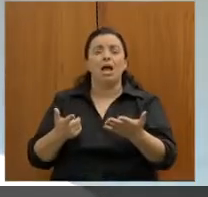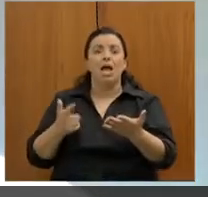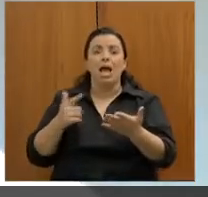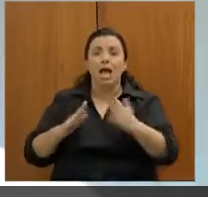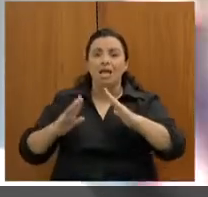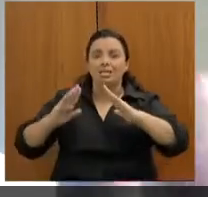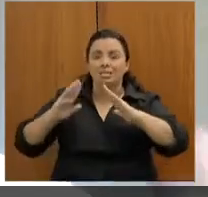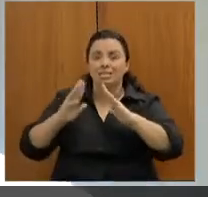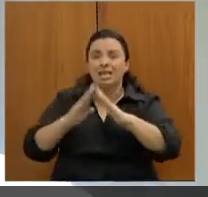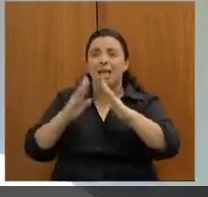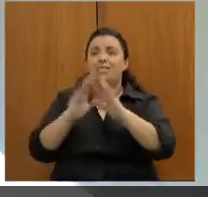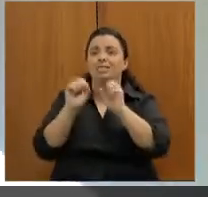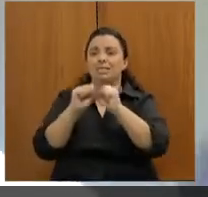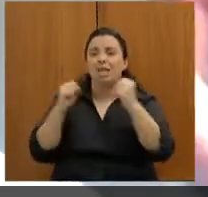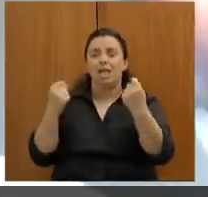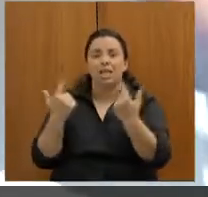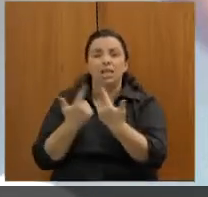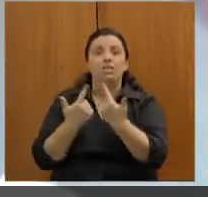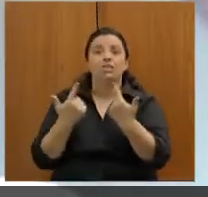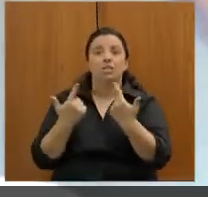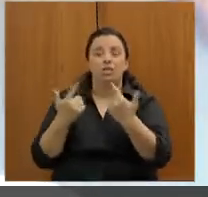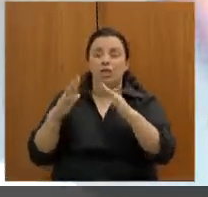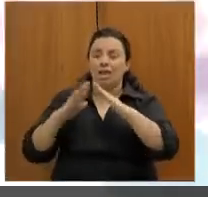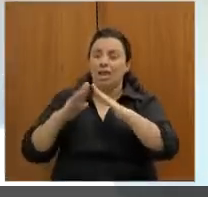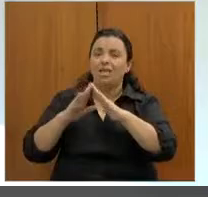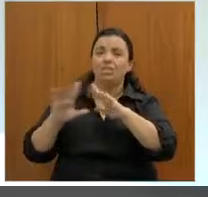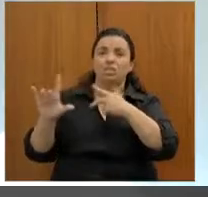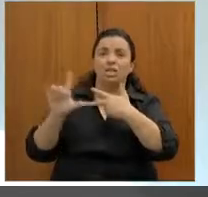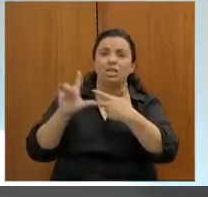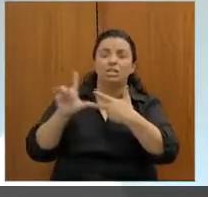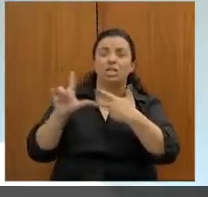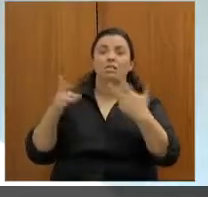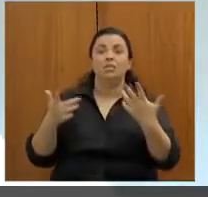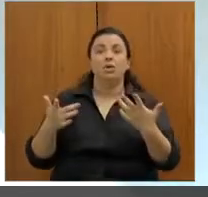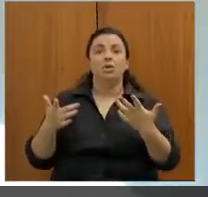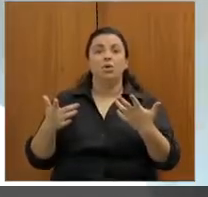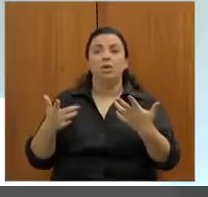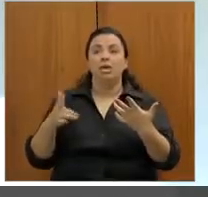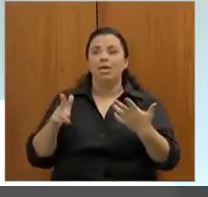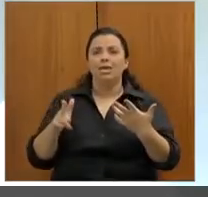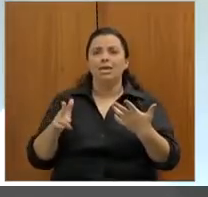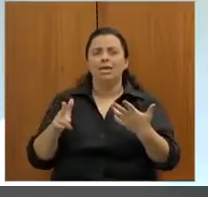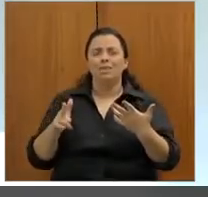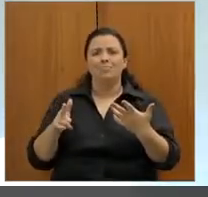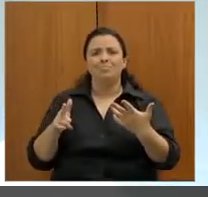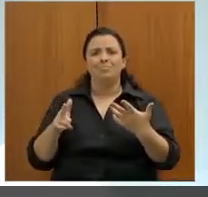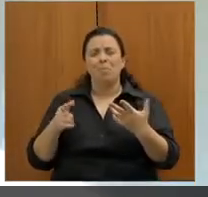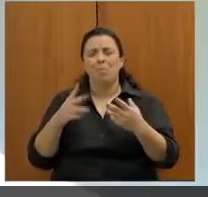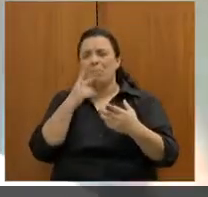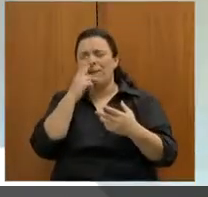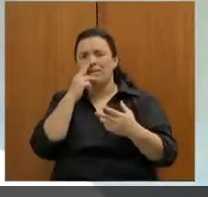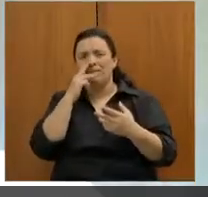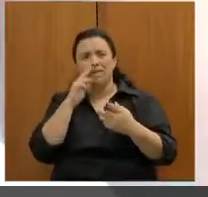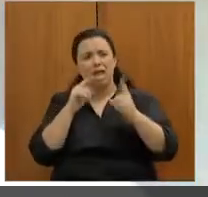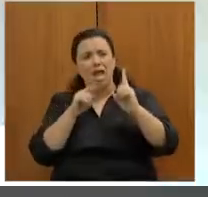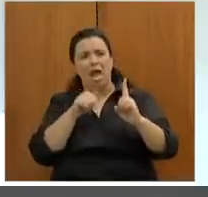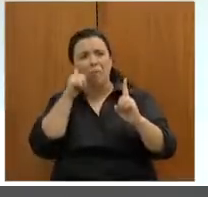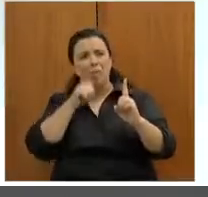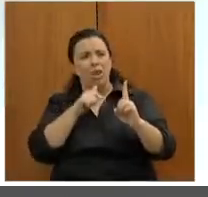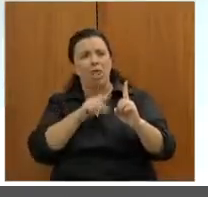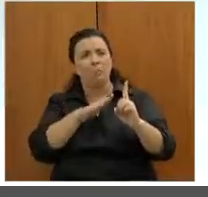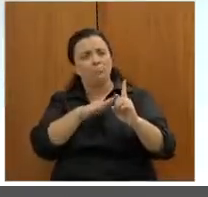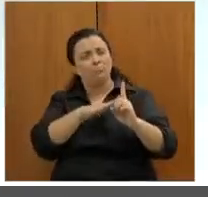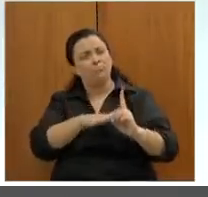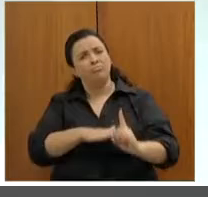ainda coloco a gente e papéis é de reação e poucos propositivos né precisamos